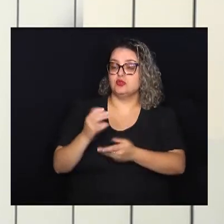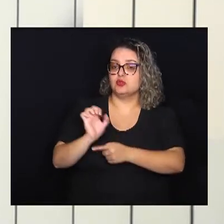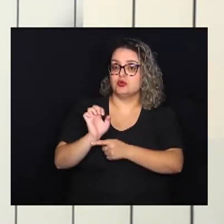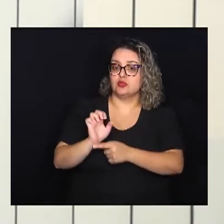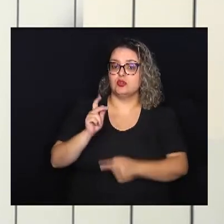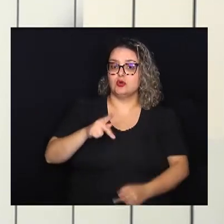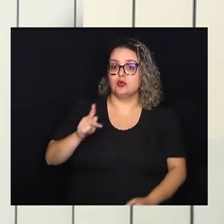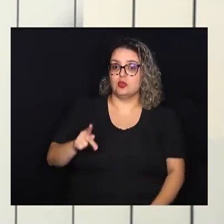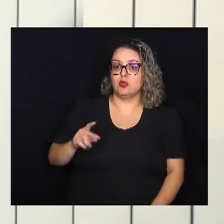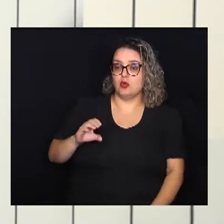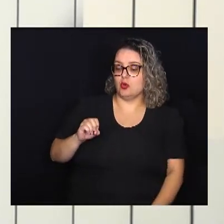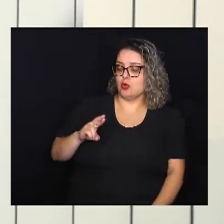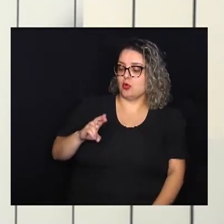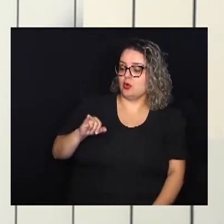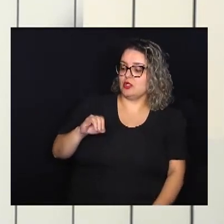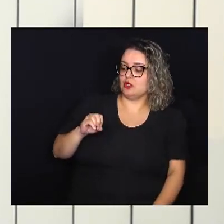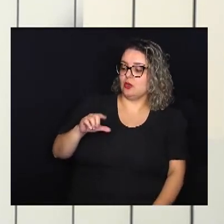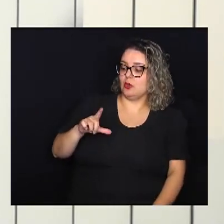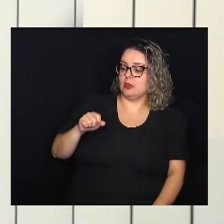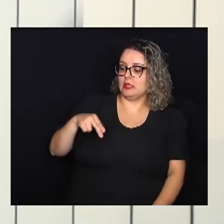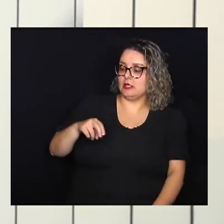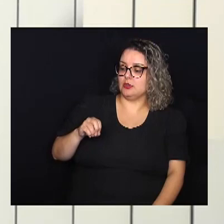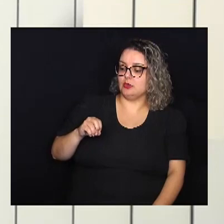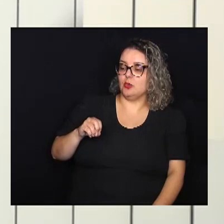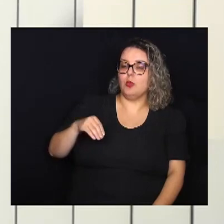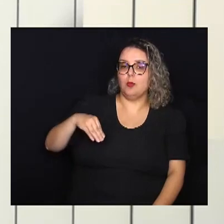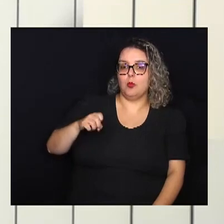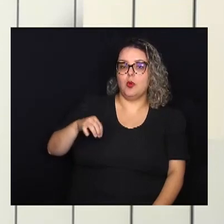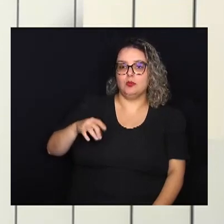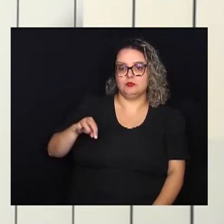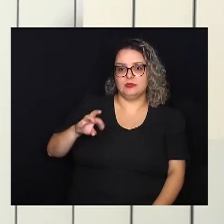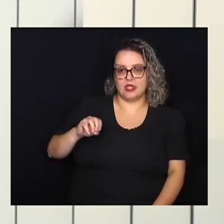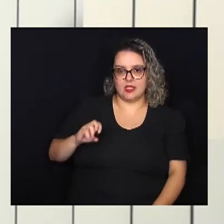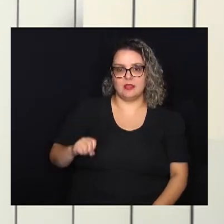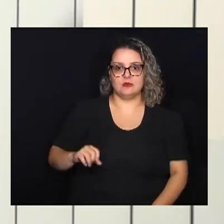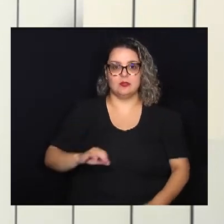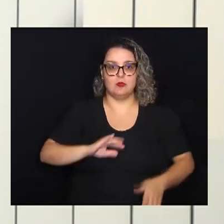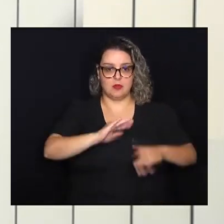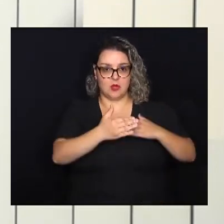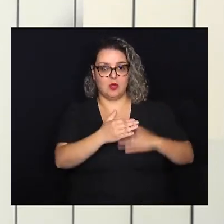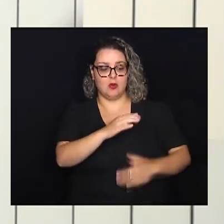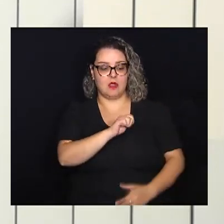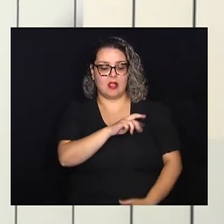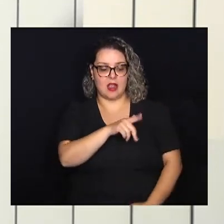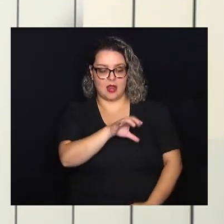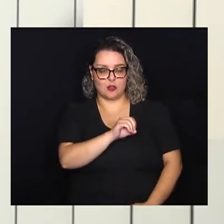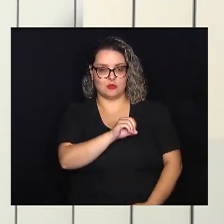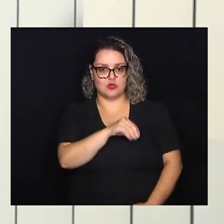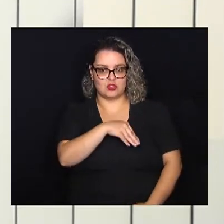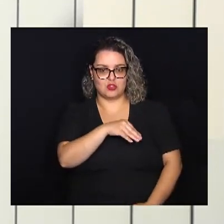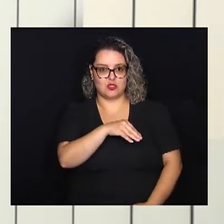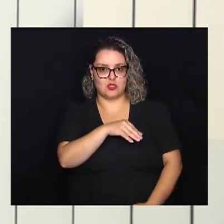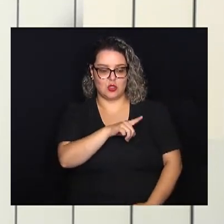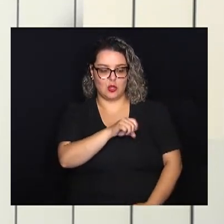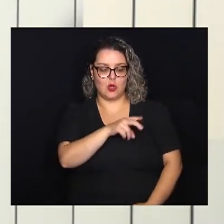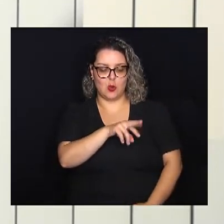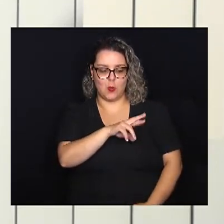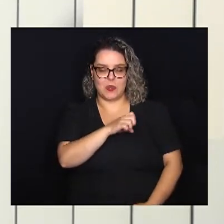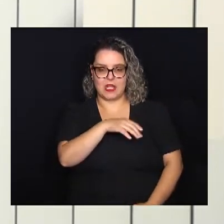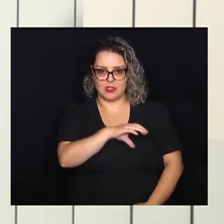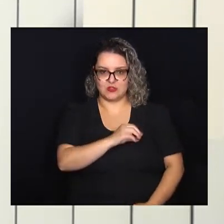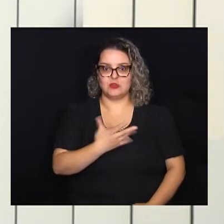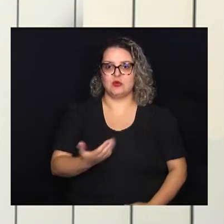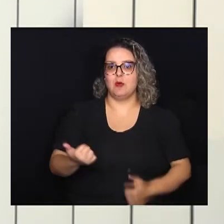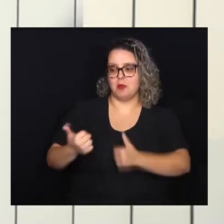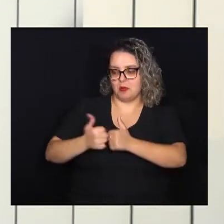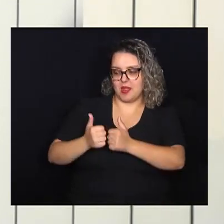Coriolano Monteiro aqui no Jardim Carlos Lourenço que fica aqui pertinho da Câmara Municipal de Campinas é